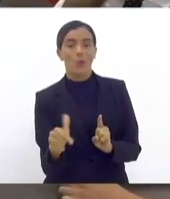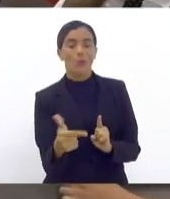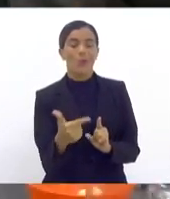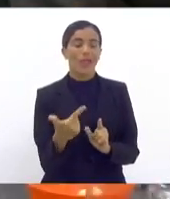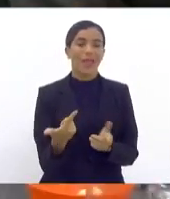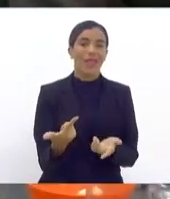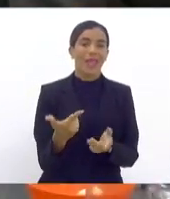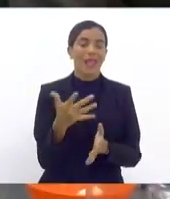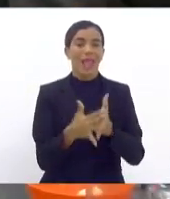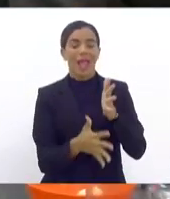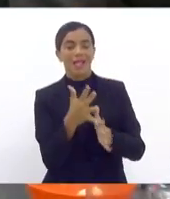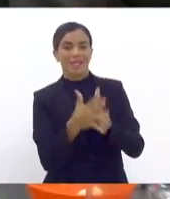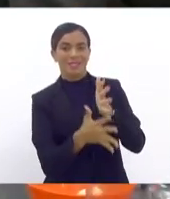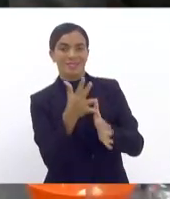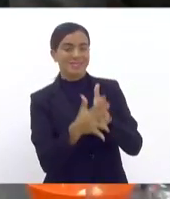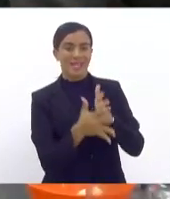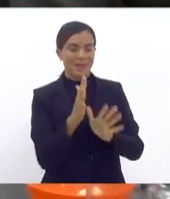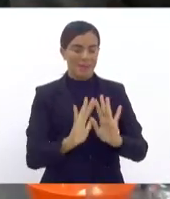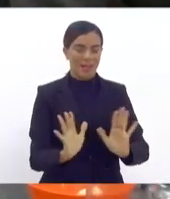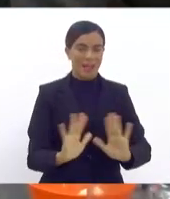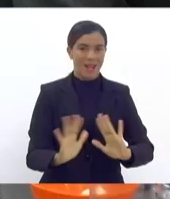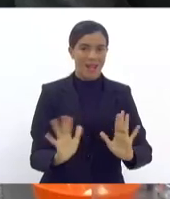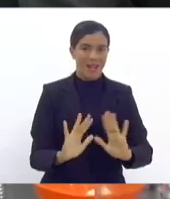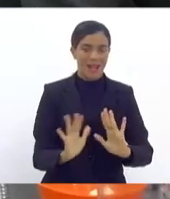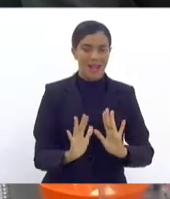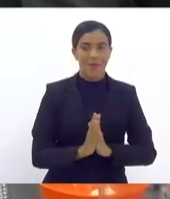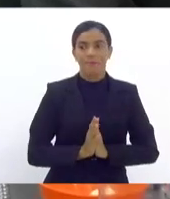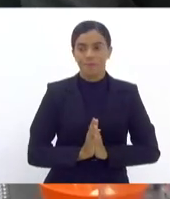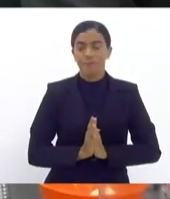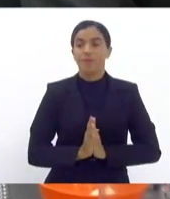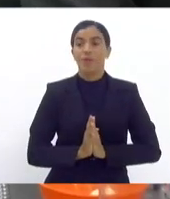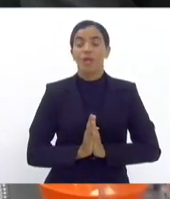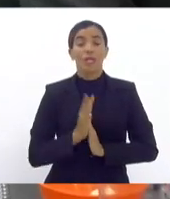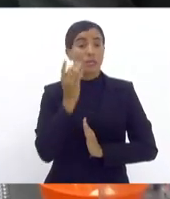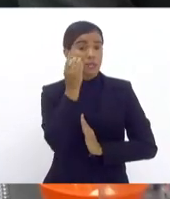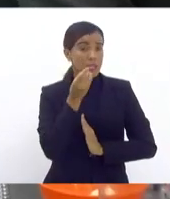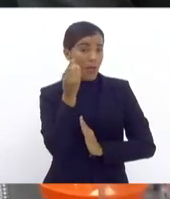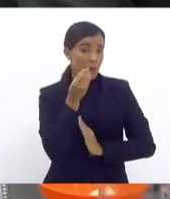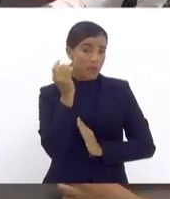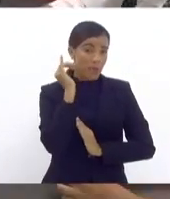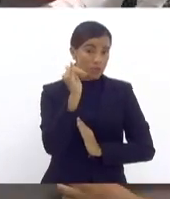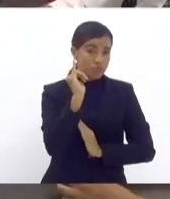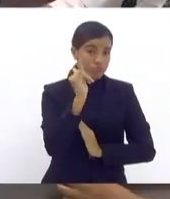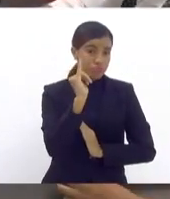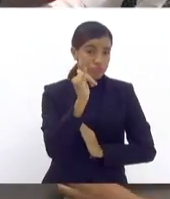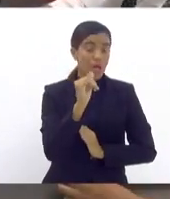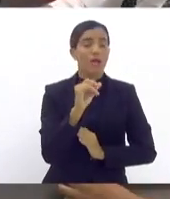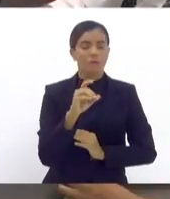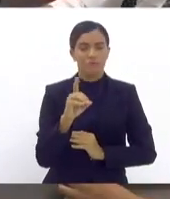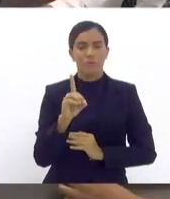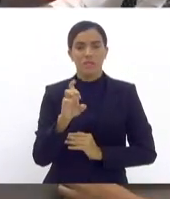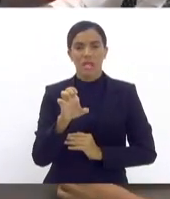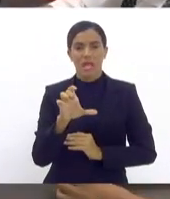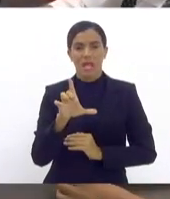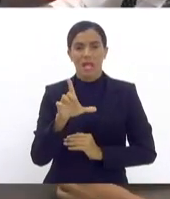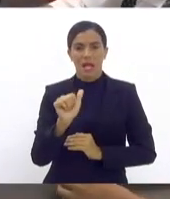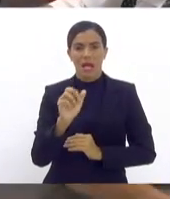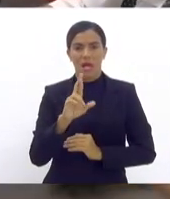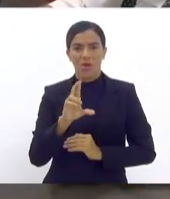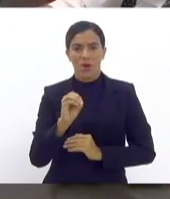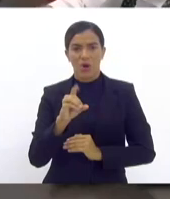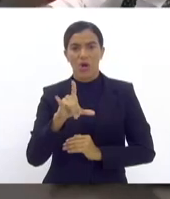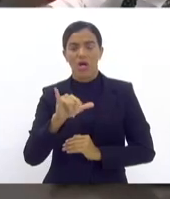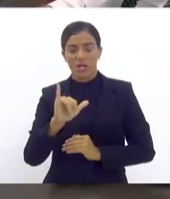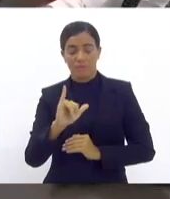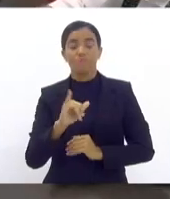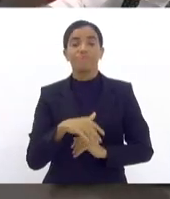A gente não interfere na questão de contrato, é uma questão de procedimento. Deputado relator... Eu vou acatar o doutor Serginho e o deputado Mink,